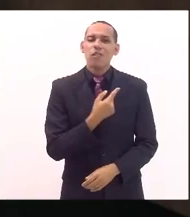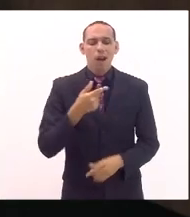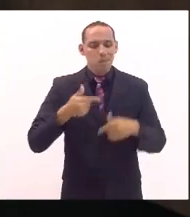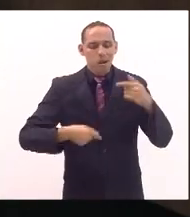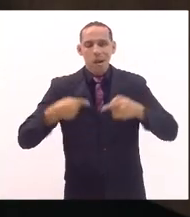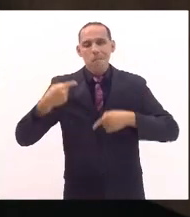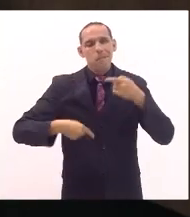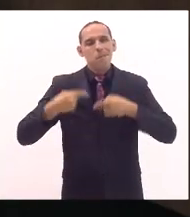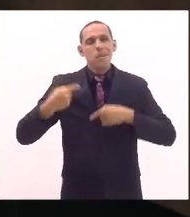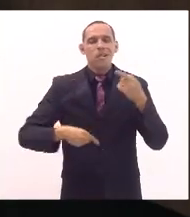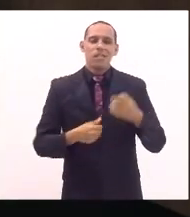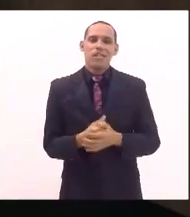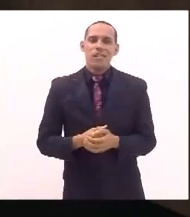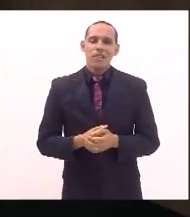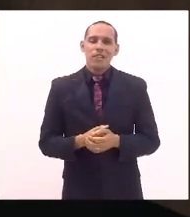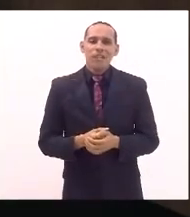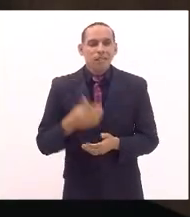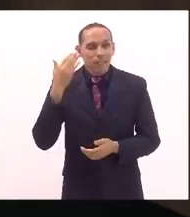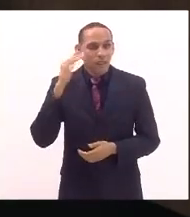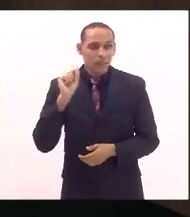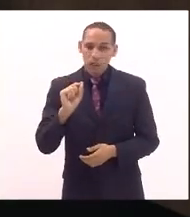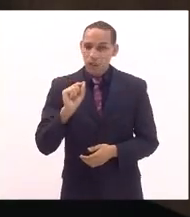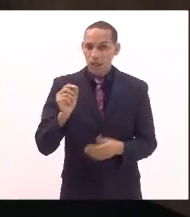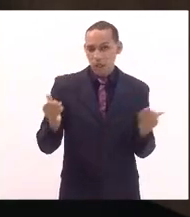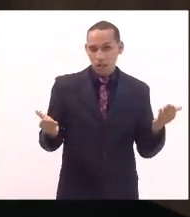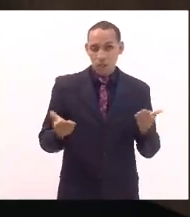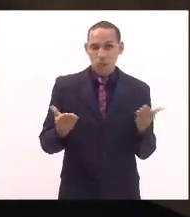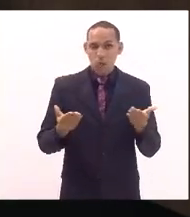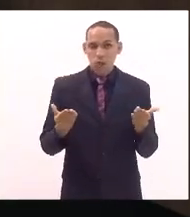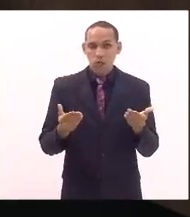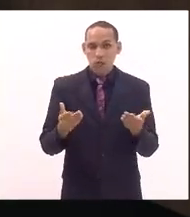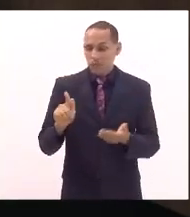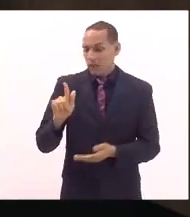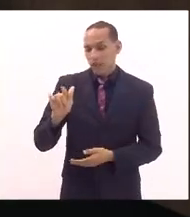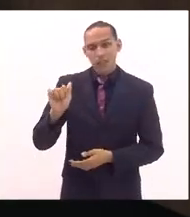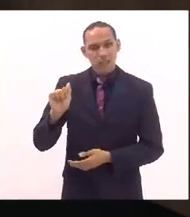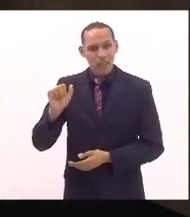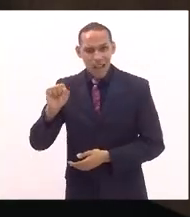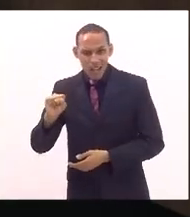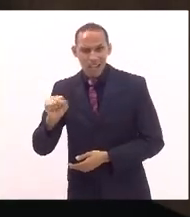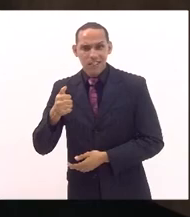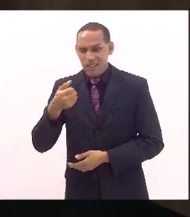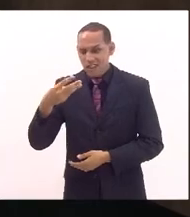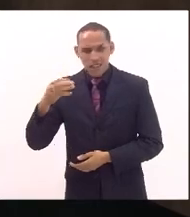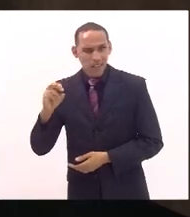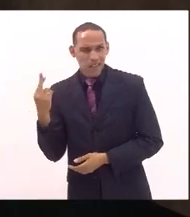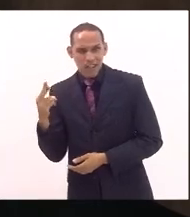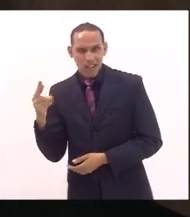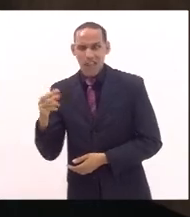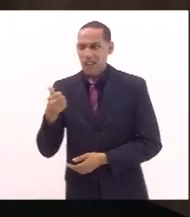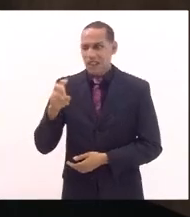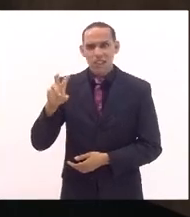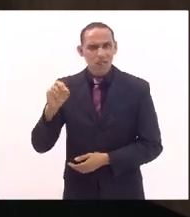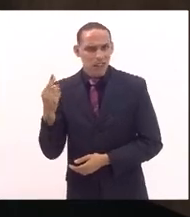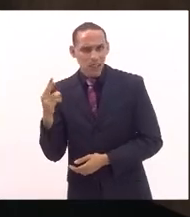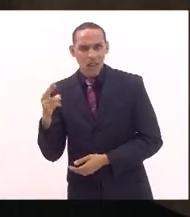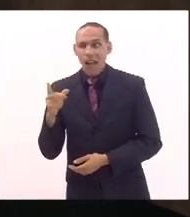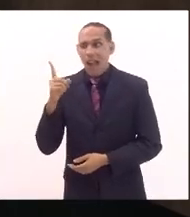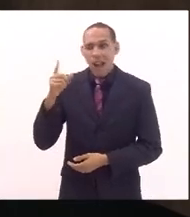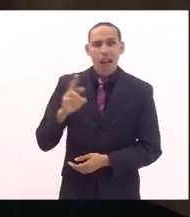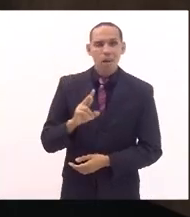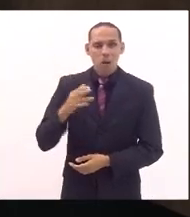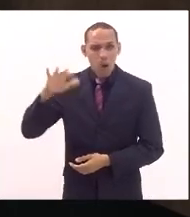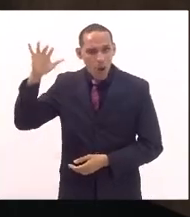discutir né entendendo que hoje um botijão de gás r$ 130 150 como é na